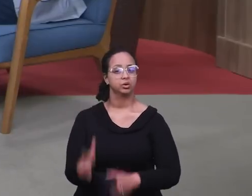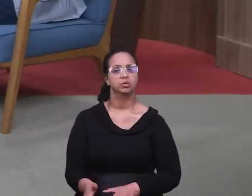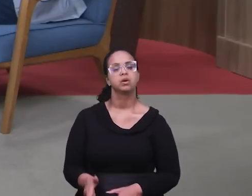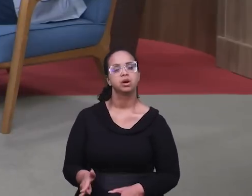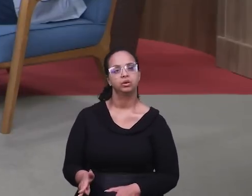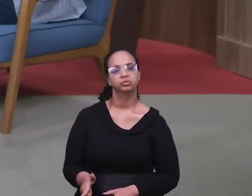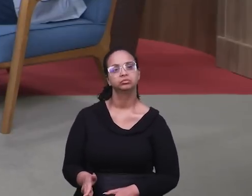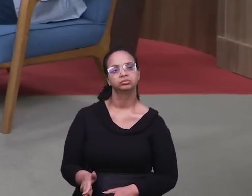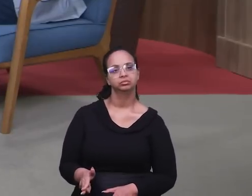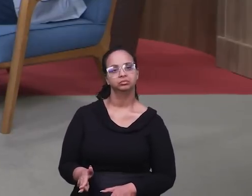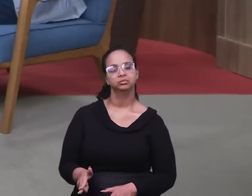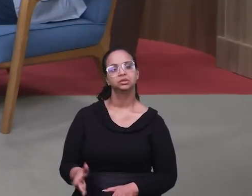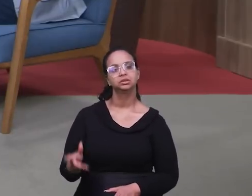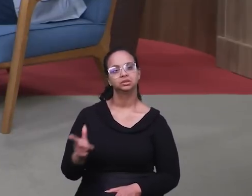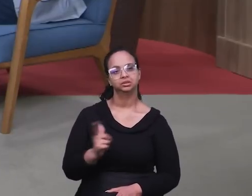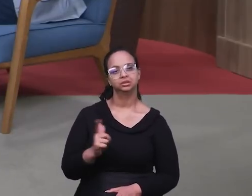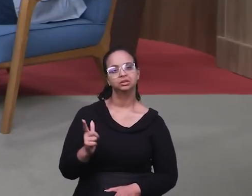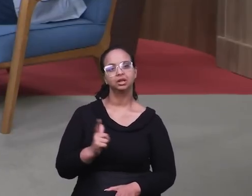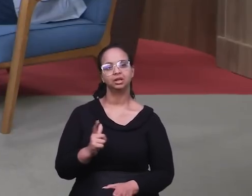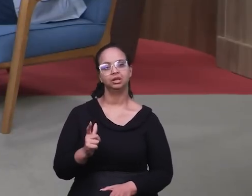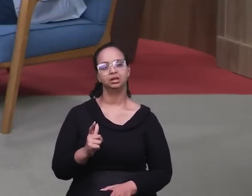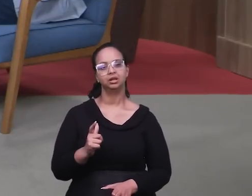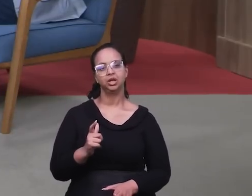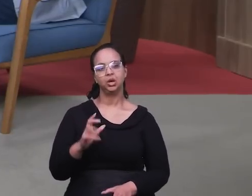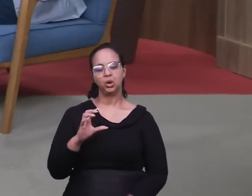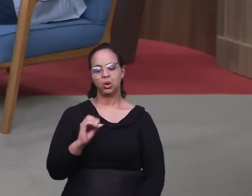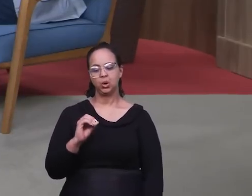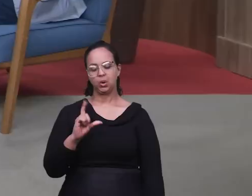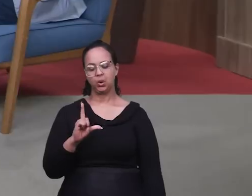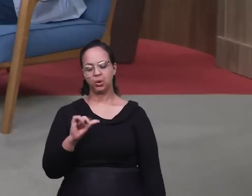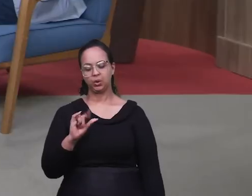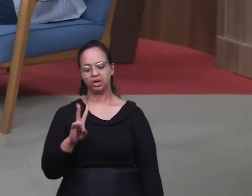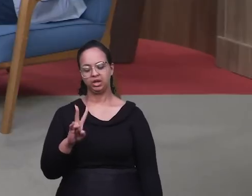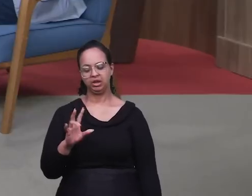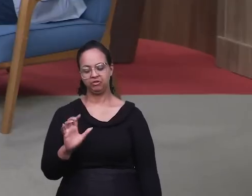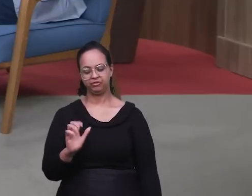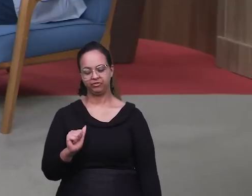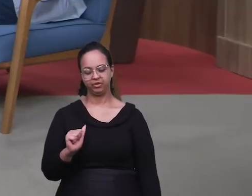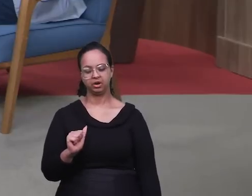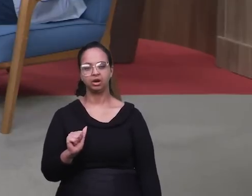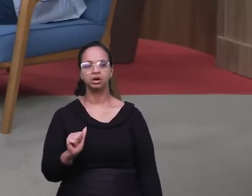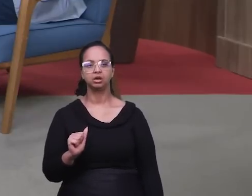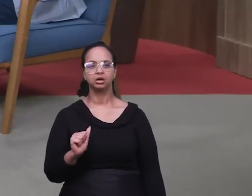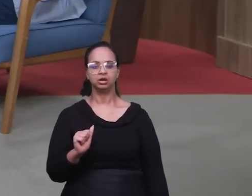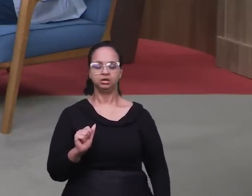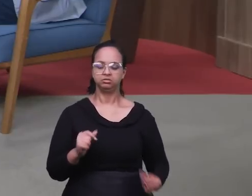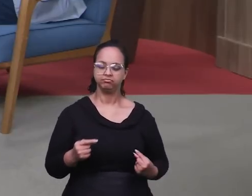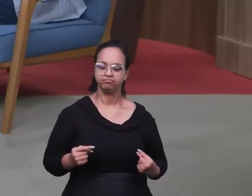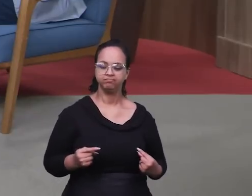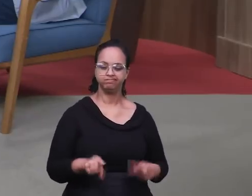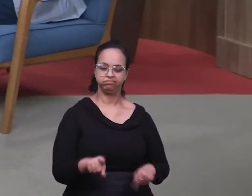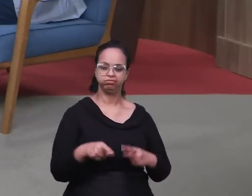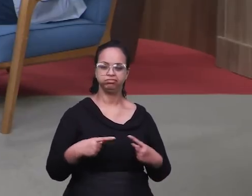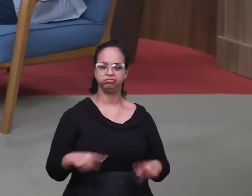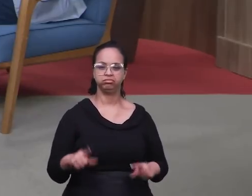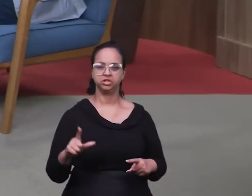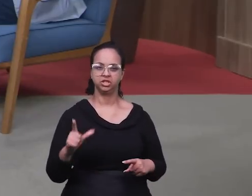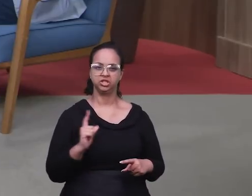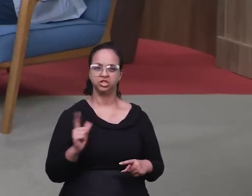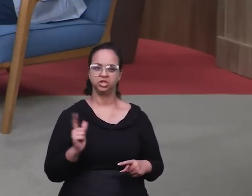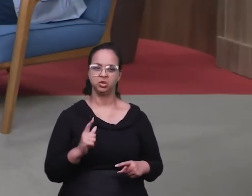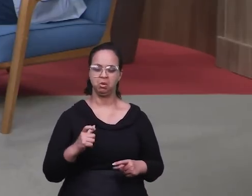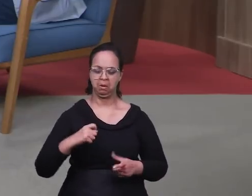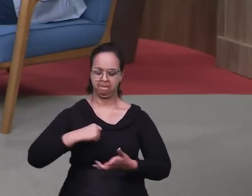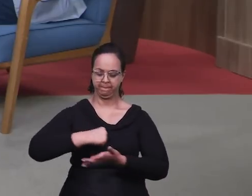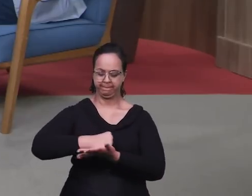Era onde se extraía o azeite, as olivas. Havia um local, né? Elas eram jogadas ali, as azeitonas, e